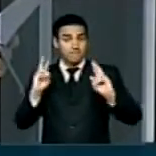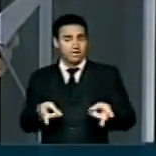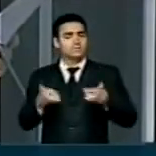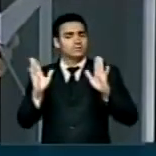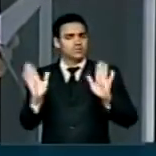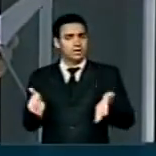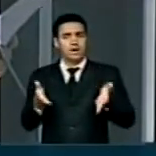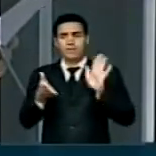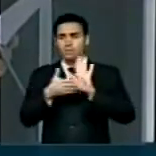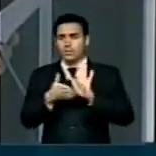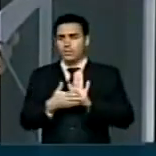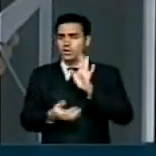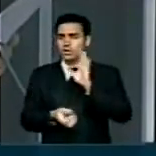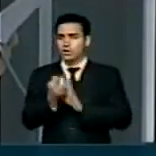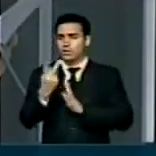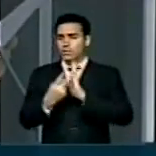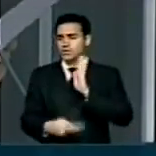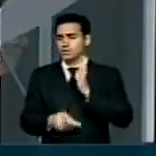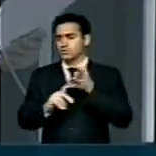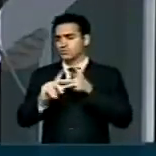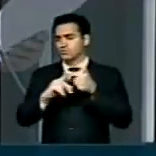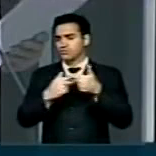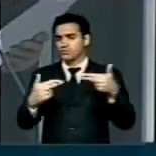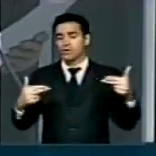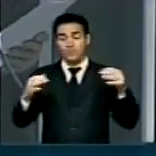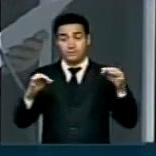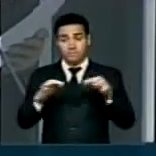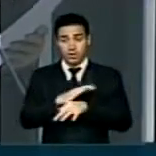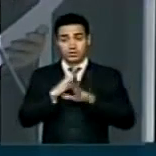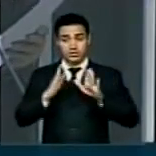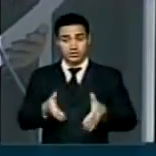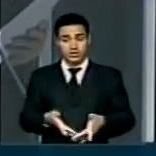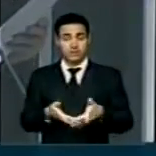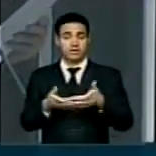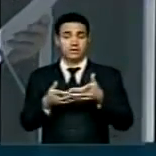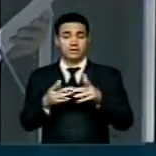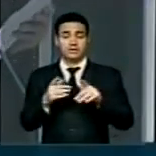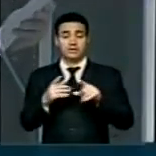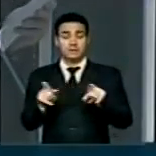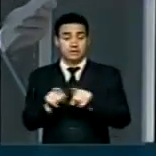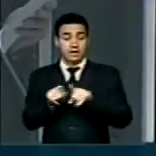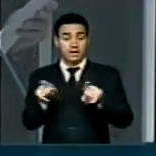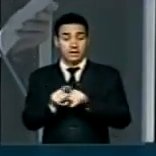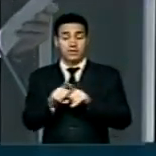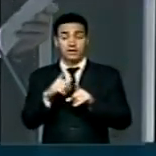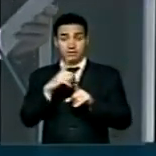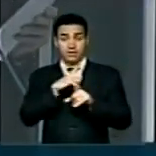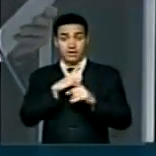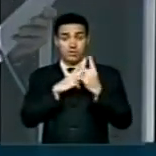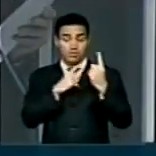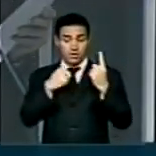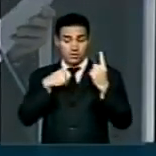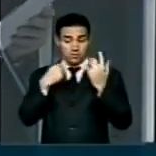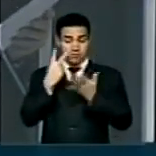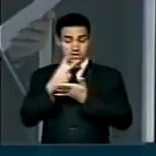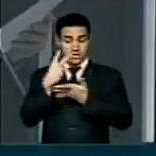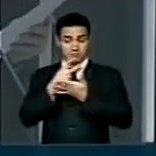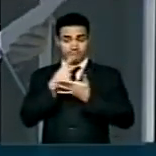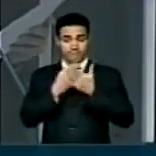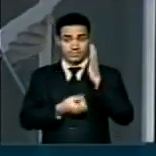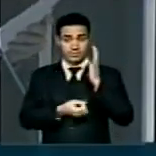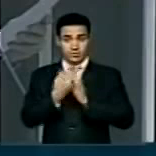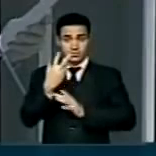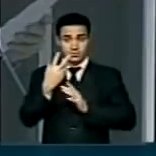diversas proposições que tramitam nesta casa, inclusive uma de minha autoria.